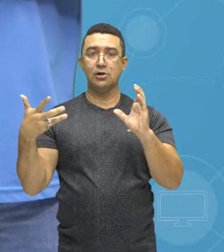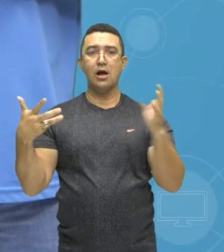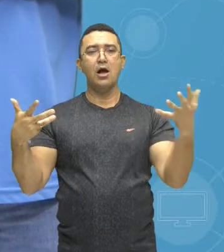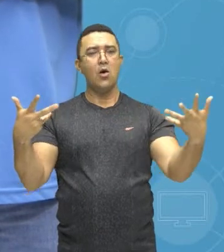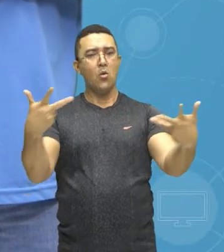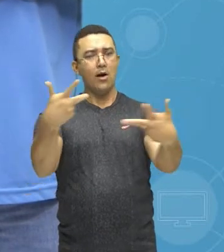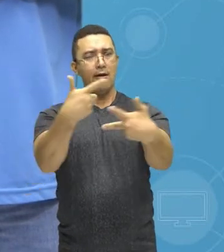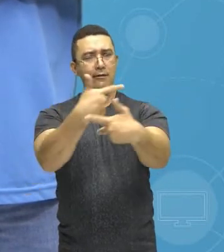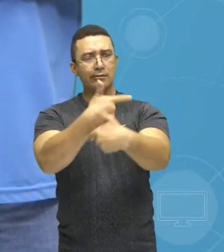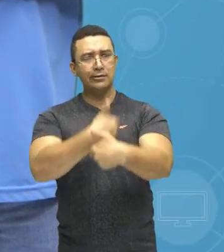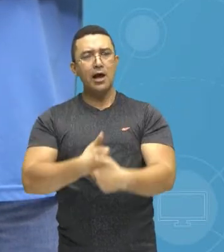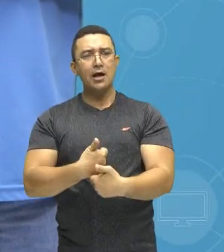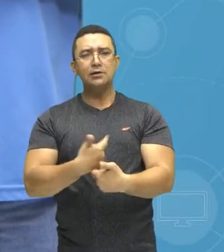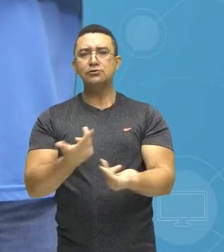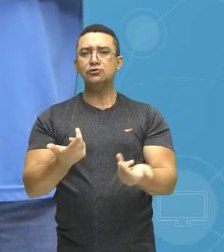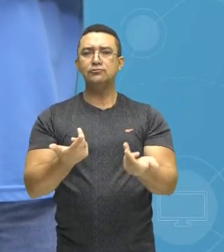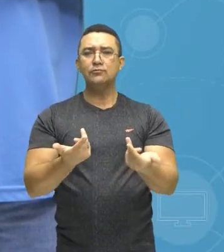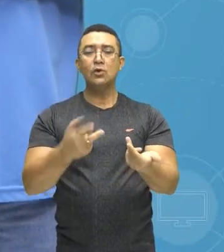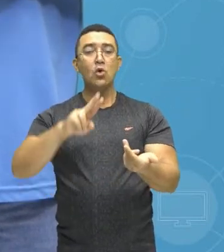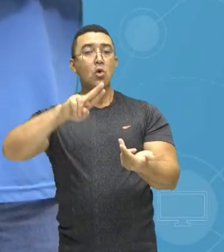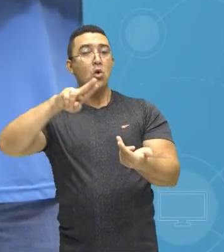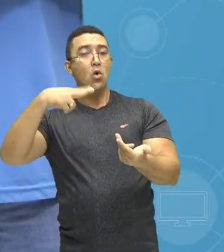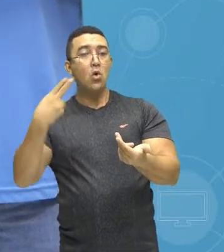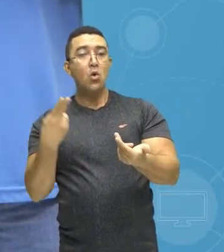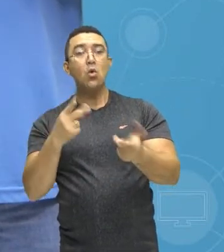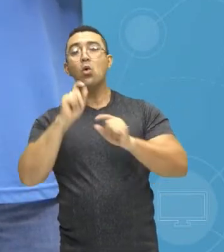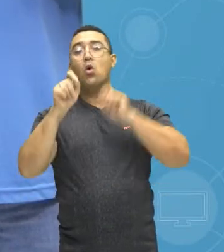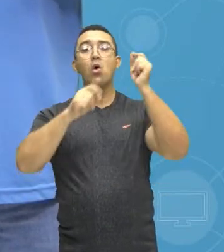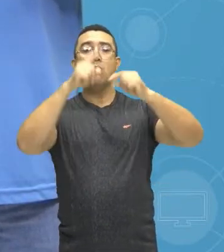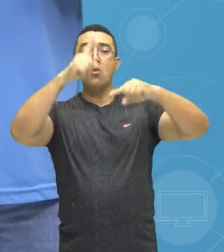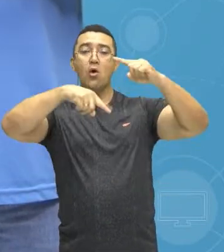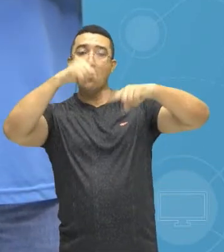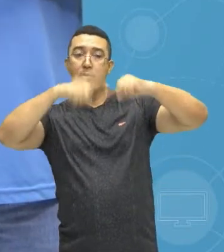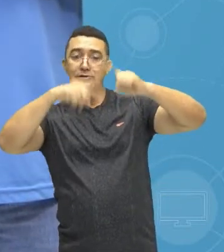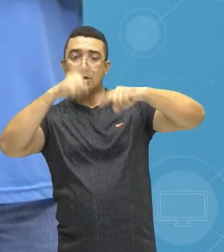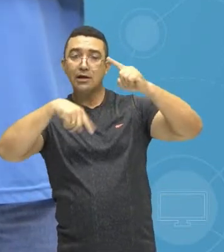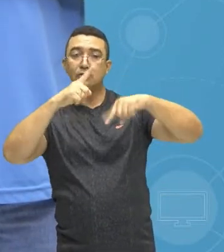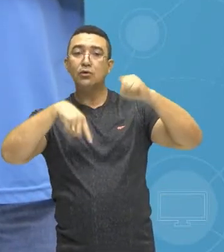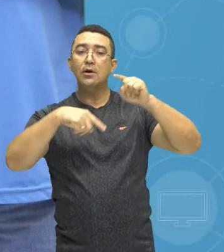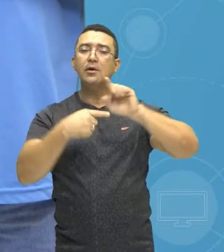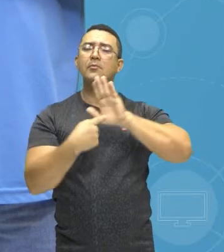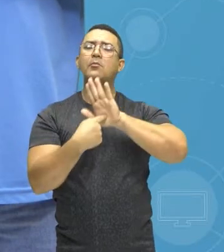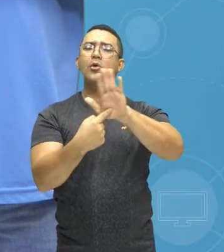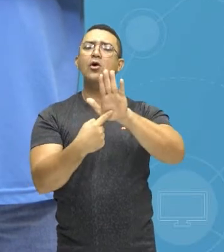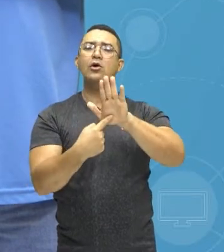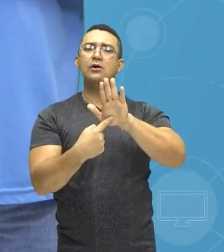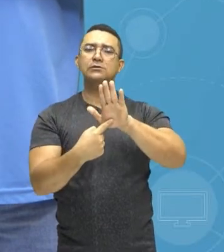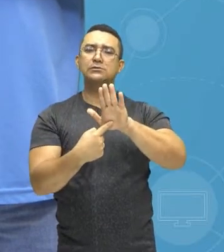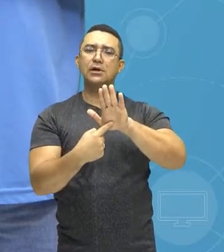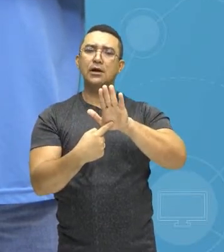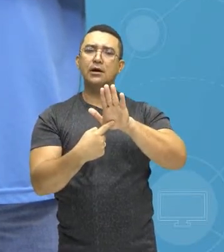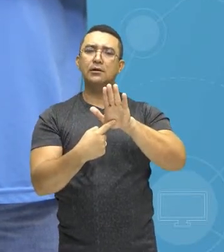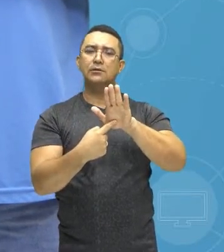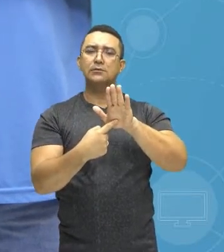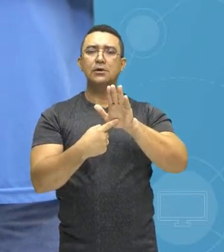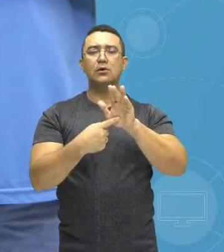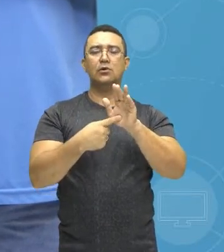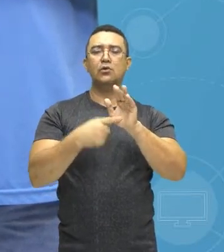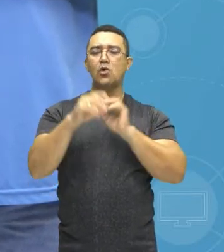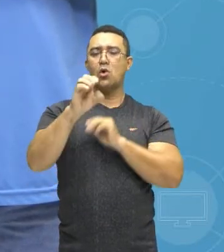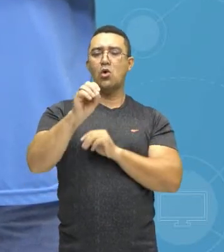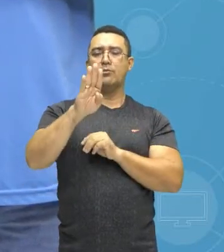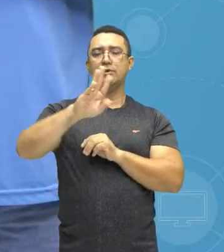características, qualidade ou estado ao objeto. É objeto direto ou